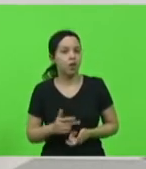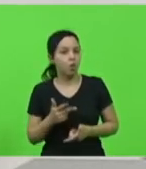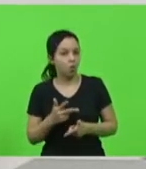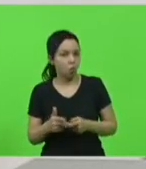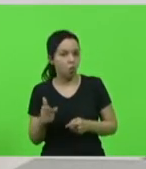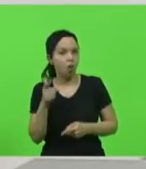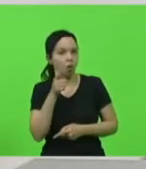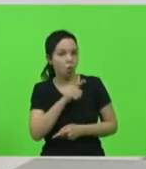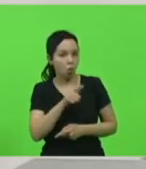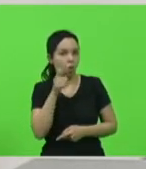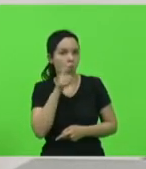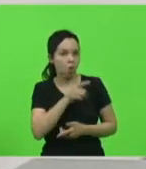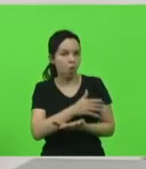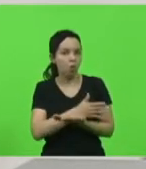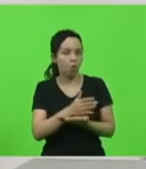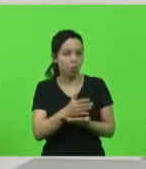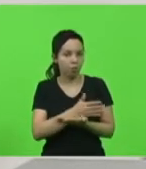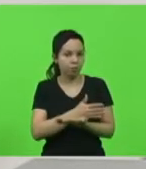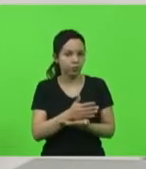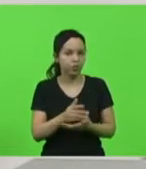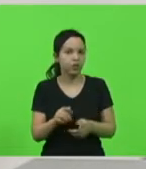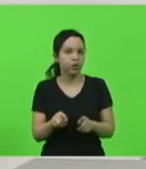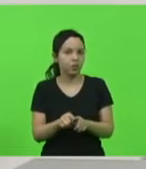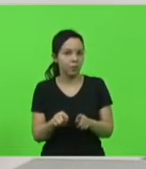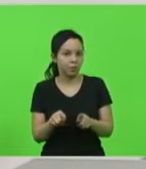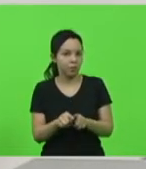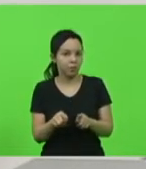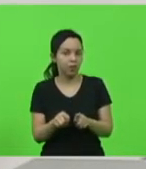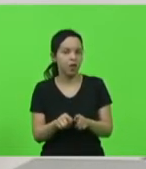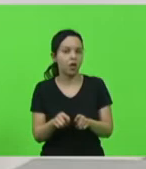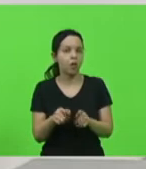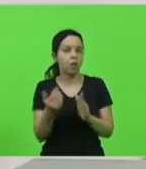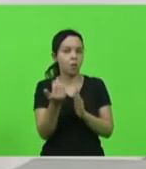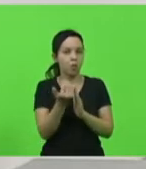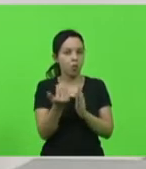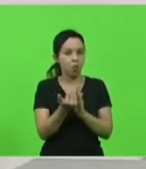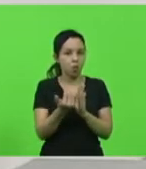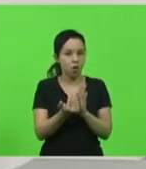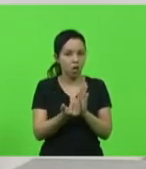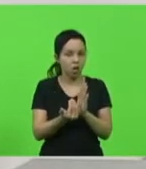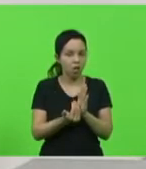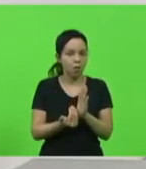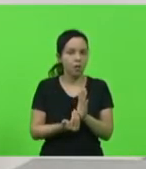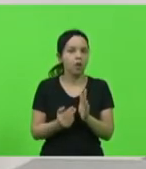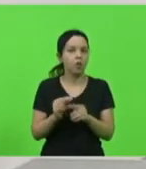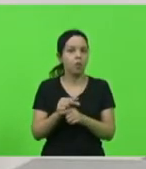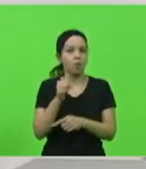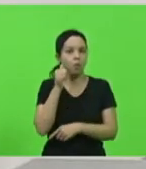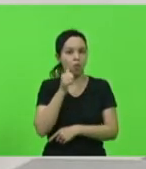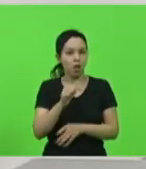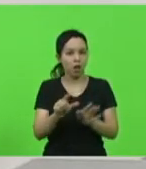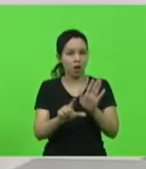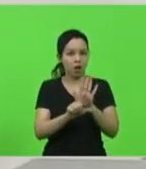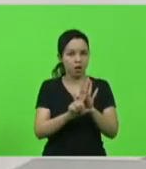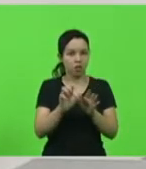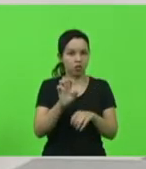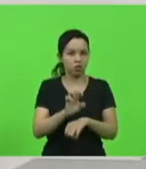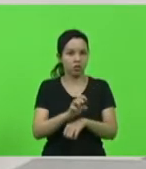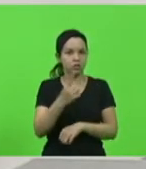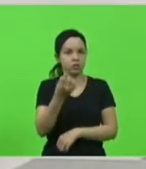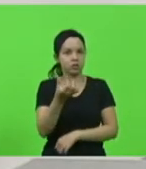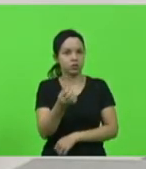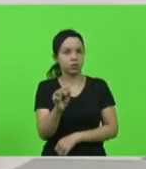Mulher, né, foi tirado do papel, saiu do papel, né, a Lei Estadual 16.620,